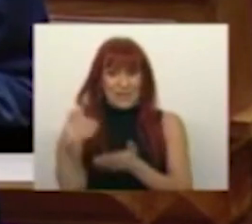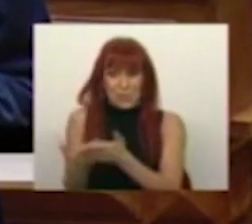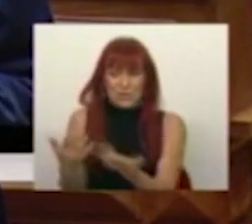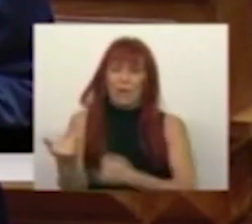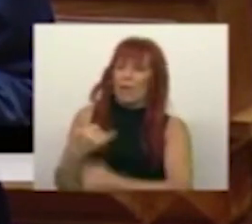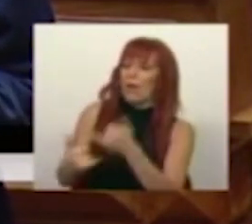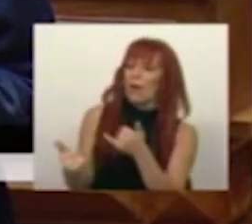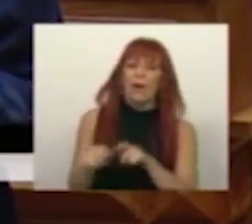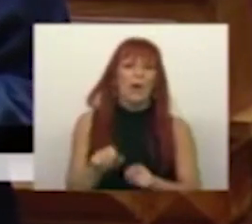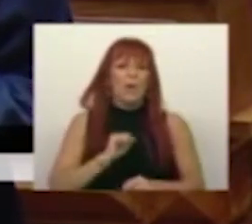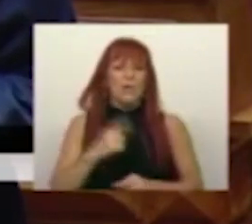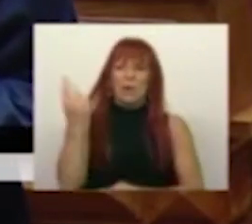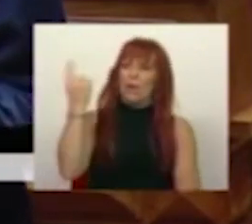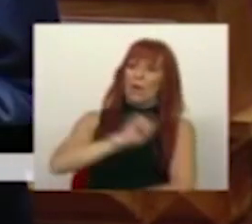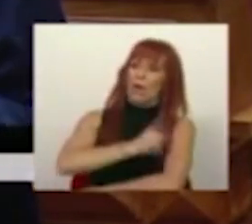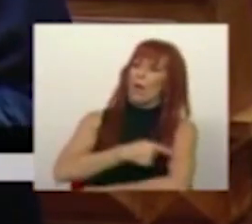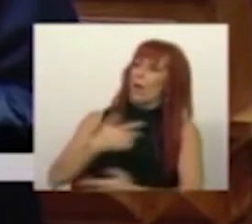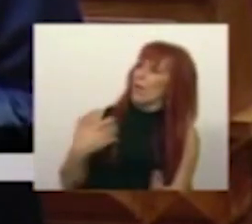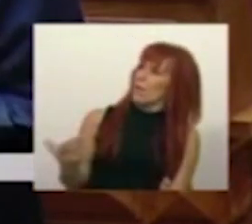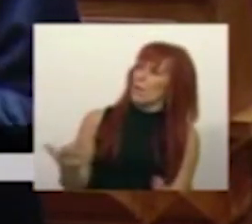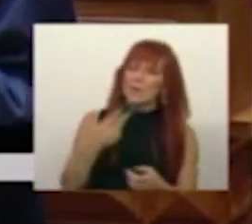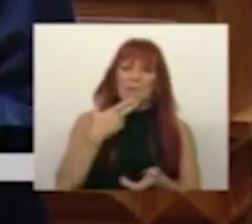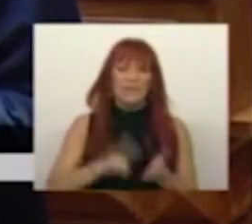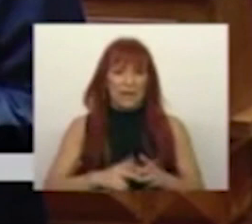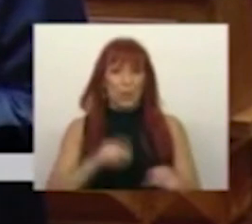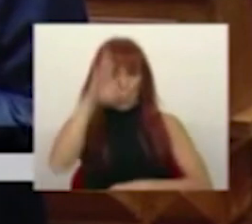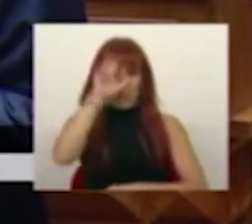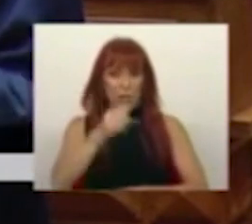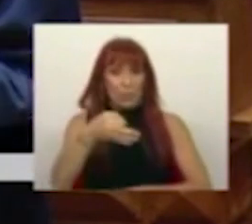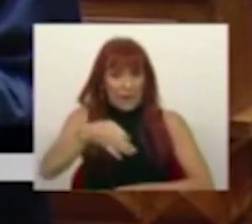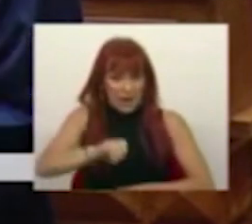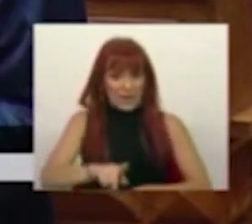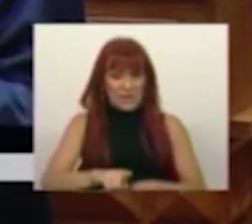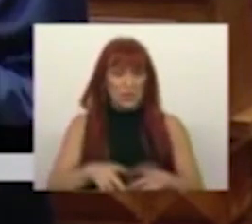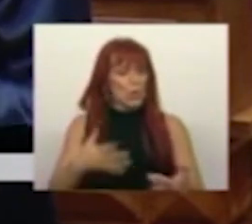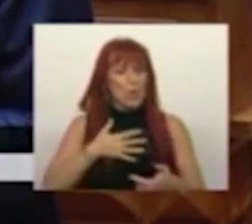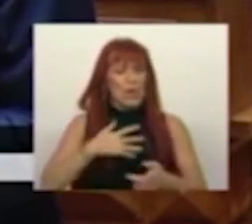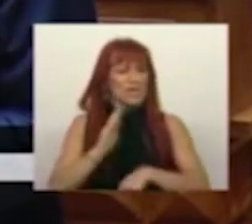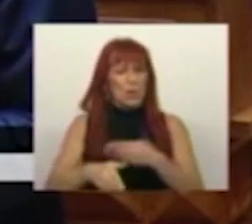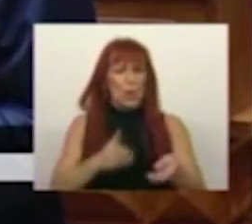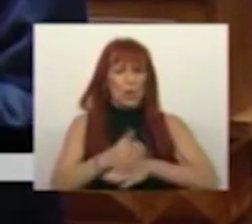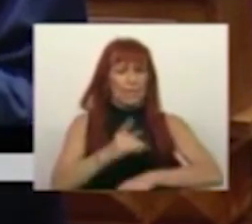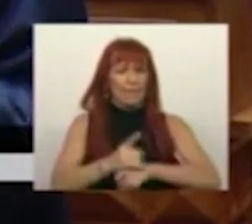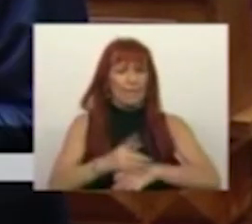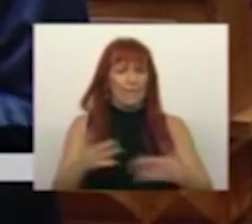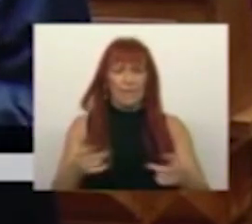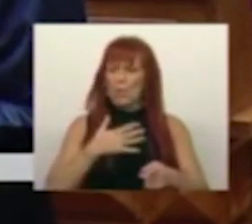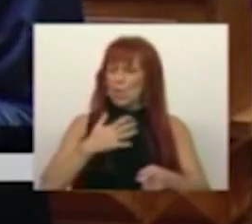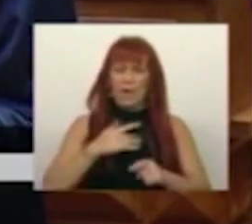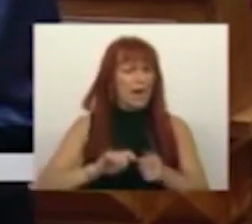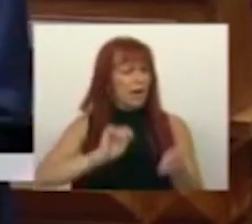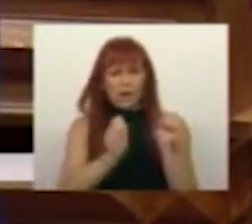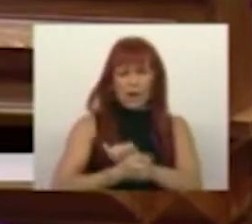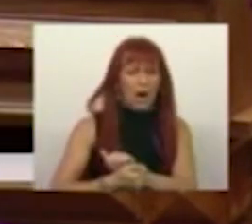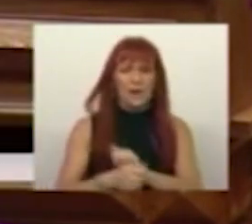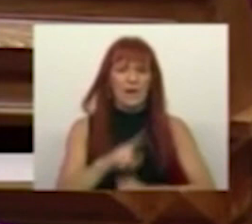a troco da nossa soberania. Mas também é verdade que o governo do PS não quis continuar e não quer